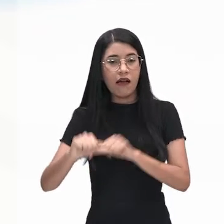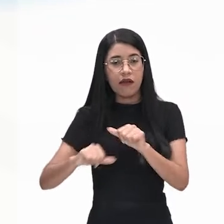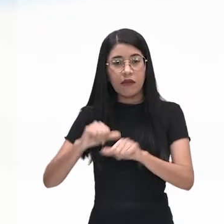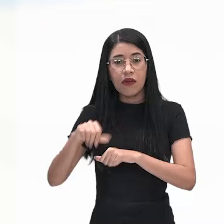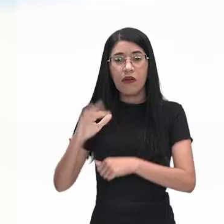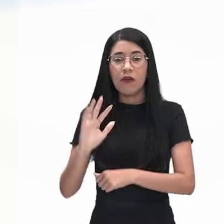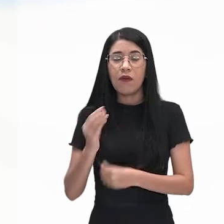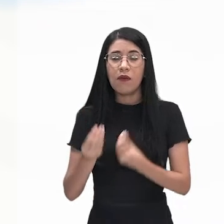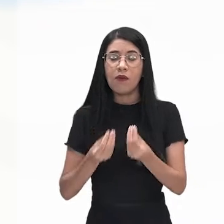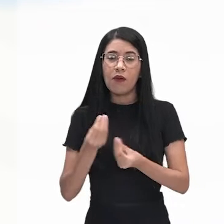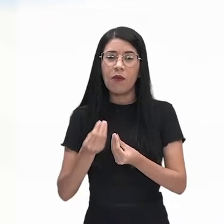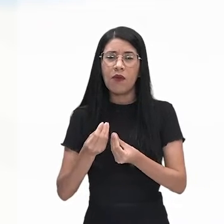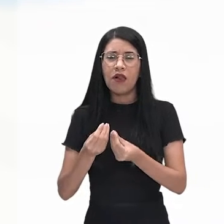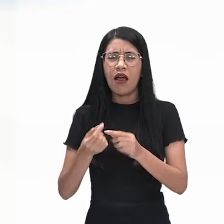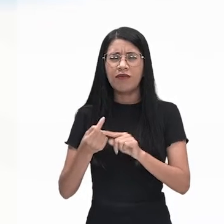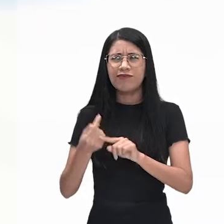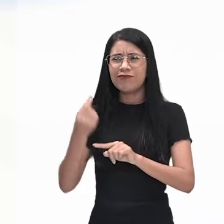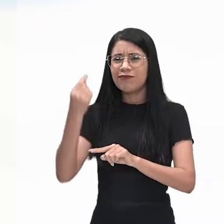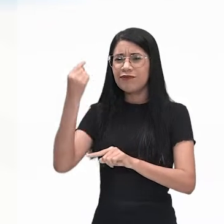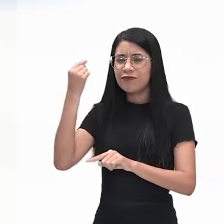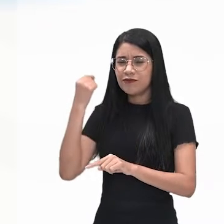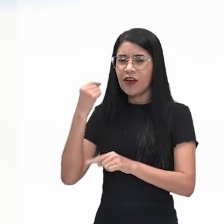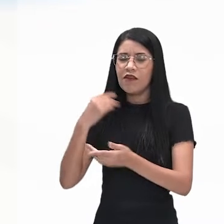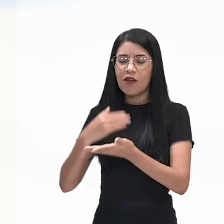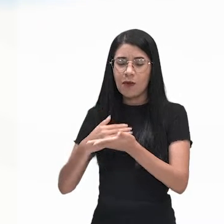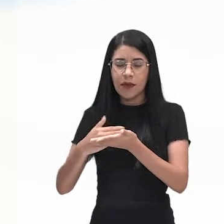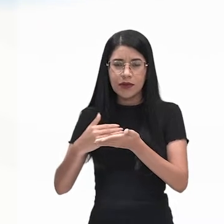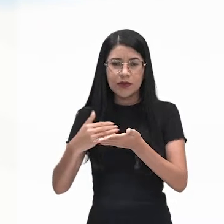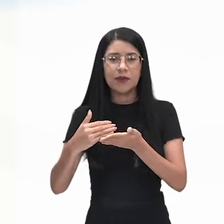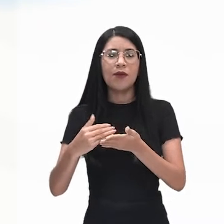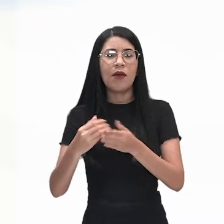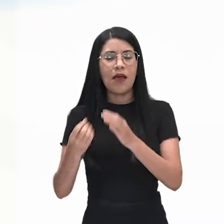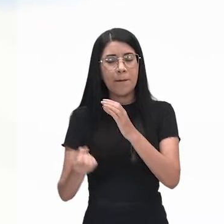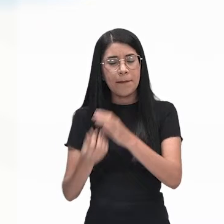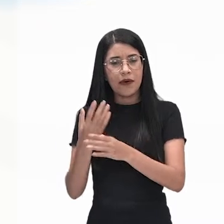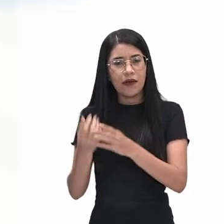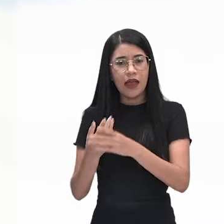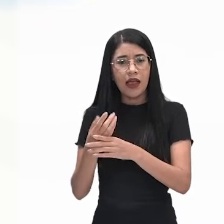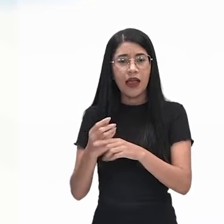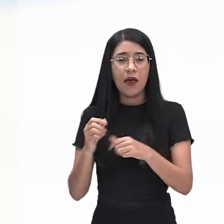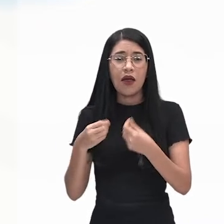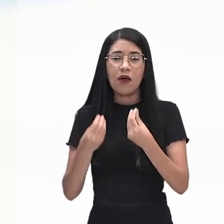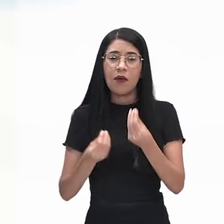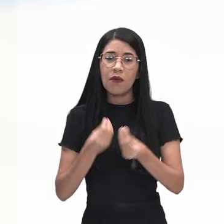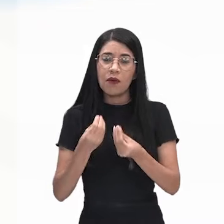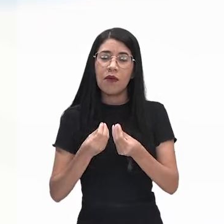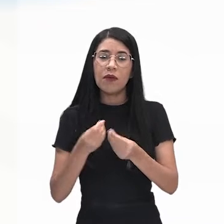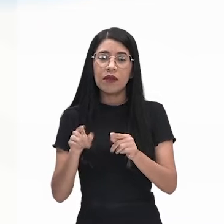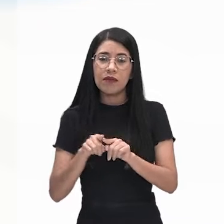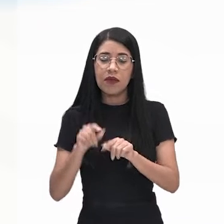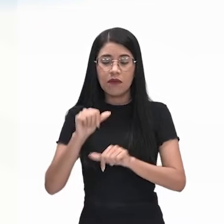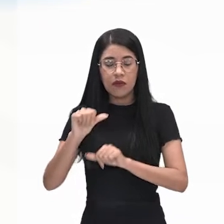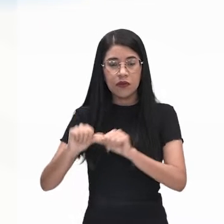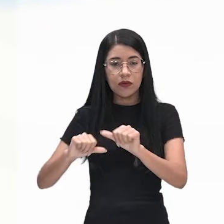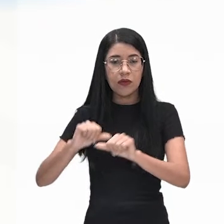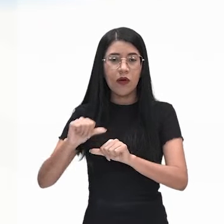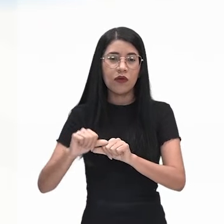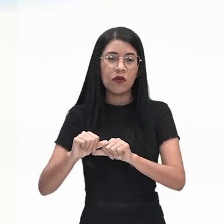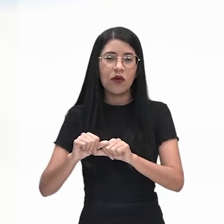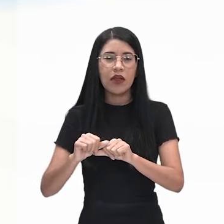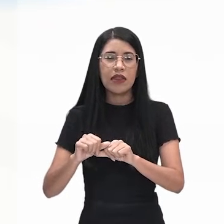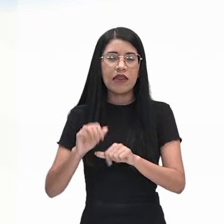desde que o homem surgiu aqui, tá bom? O que tem mudado é a intensidade, tá bom? Antes o homem fazia